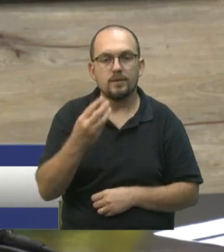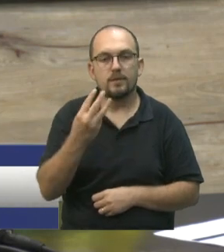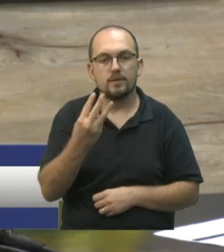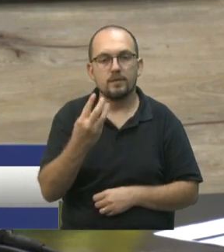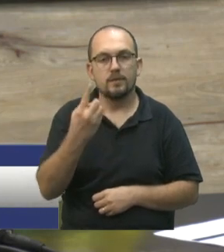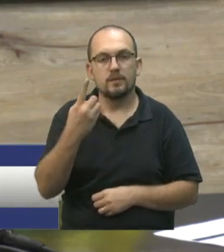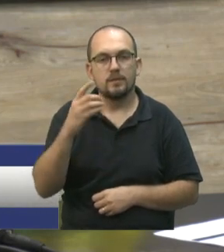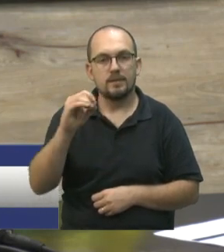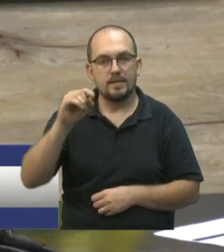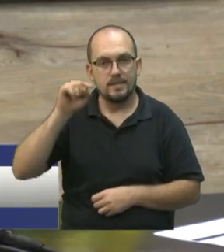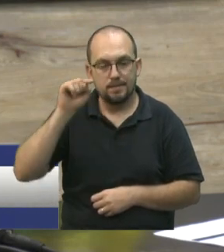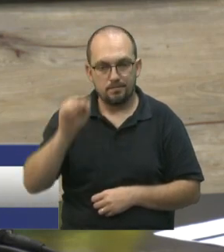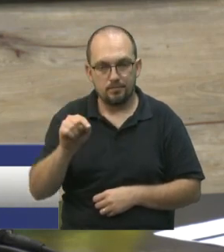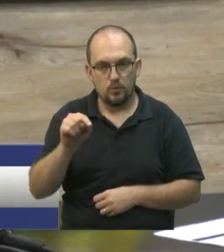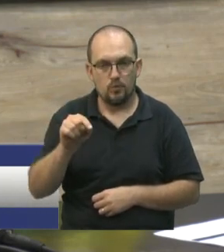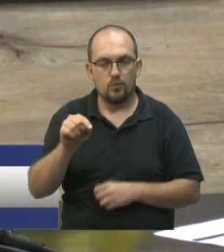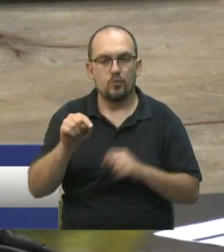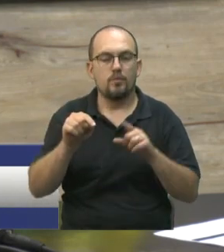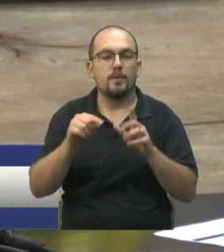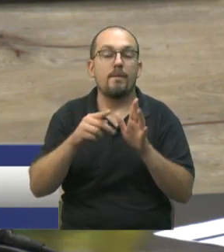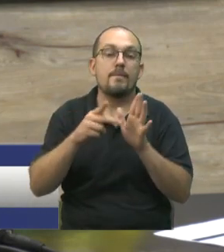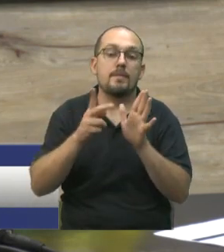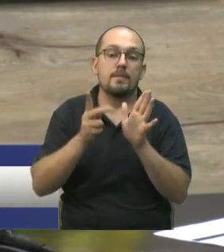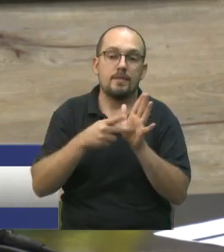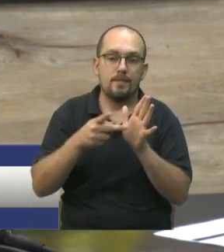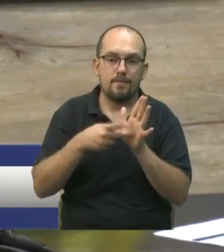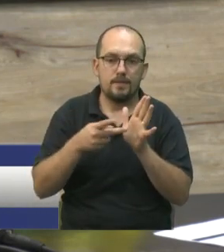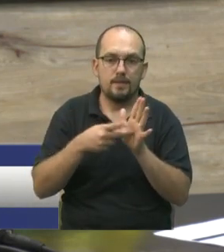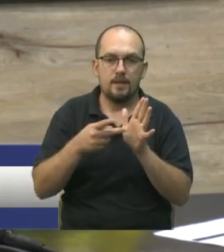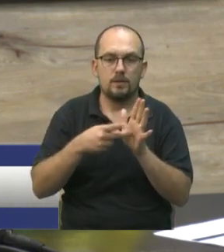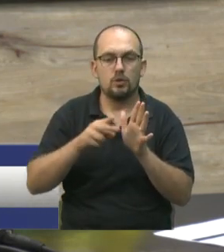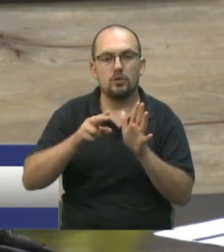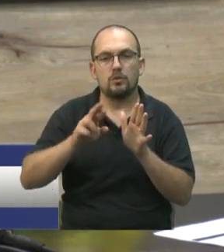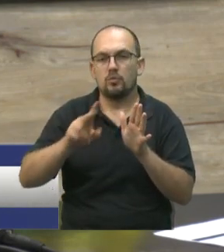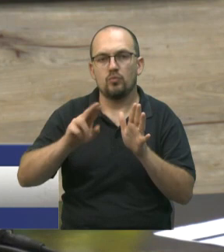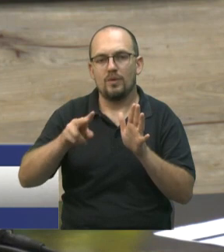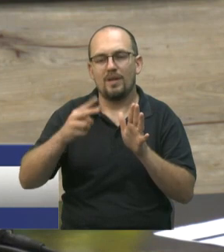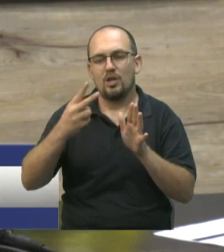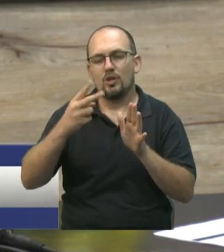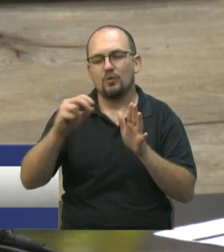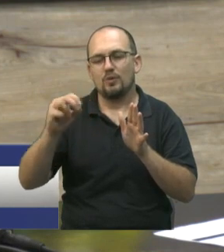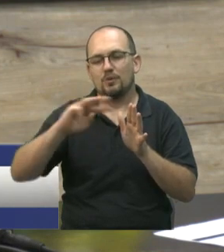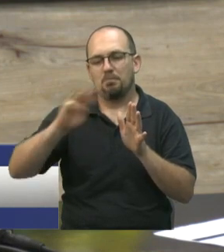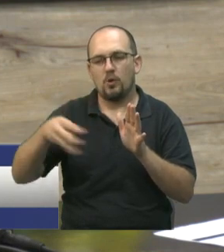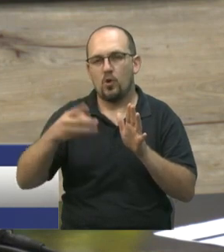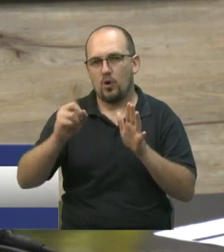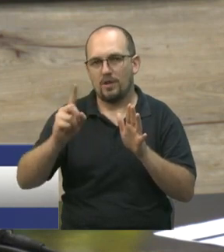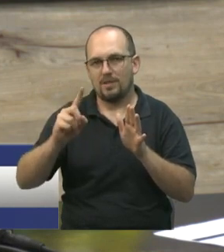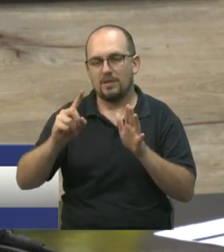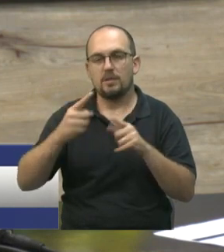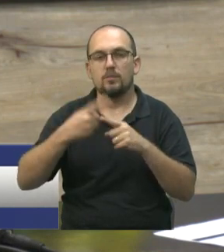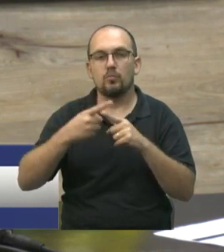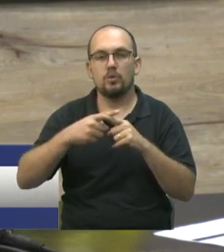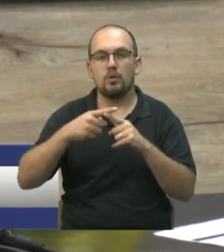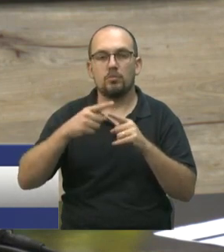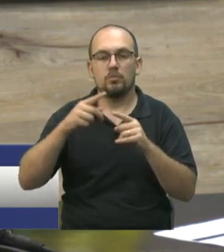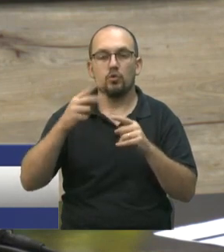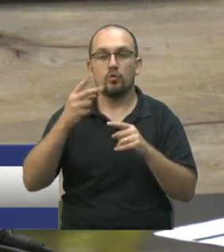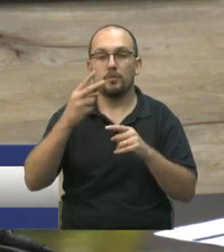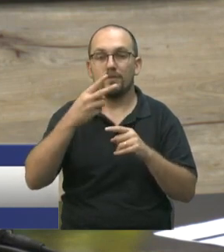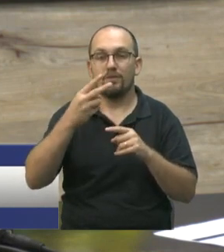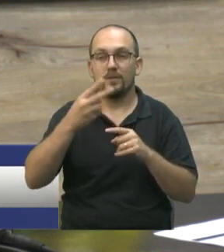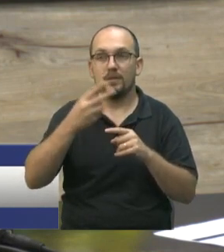556.310.000. Então, na verdade, ele não dá um incremento de 200 milhões, porque o estimado para 2023 é 670